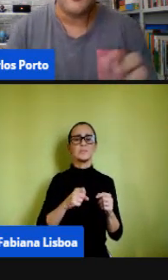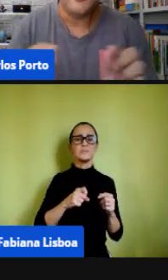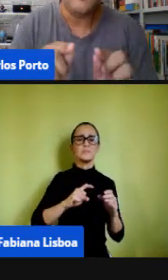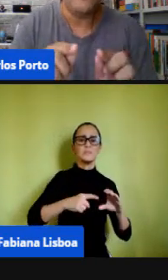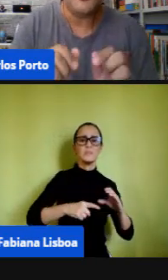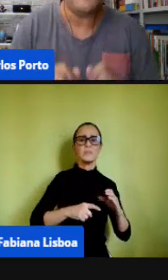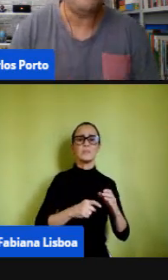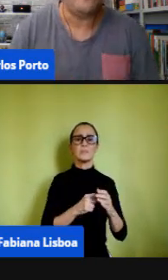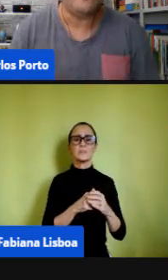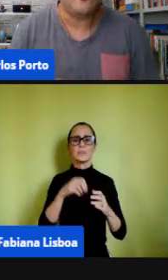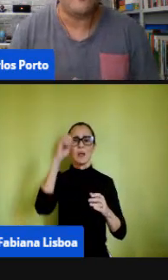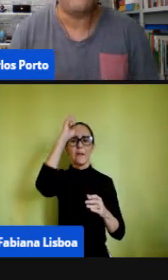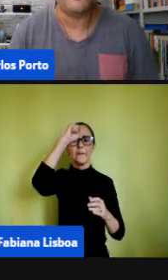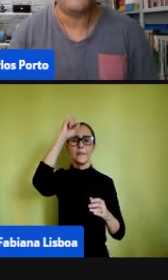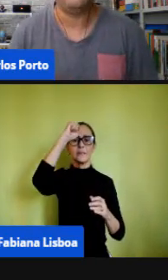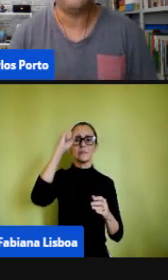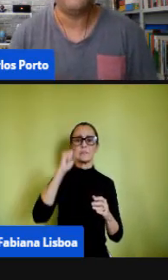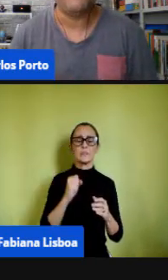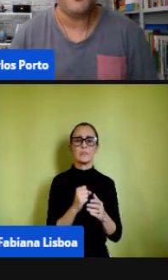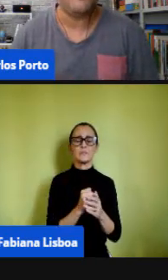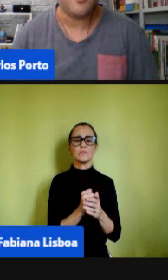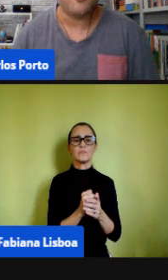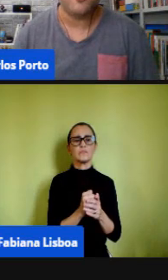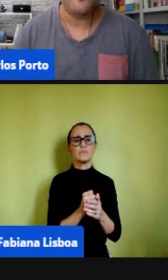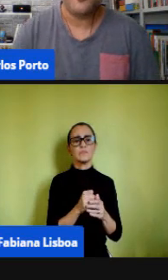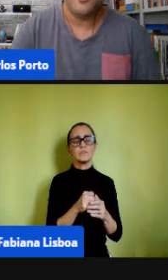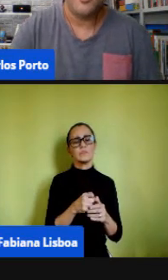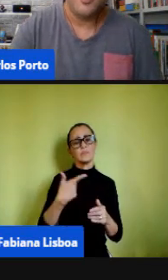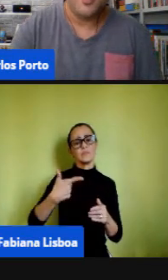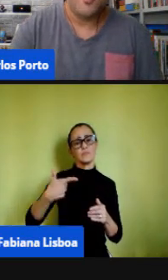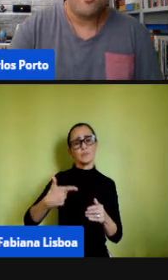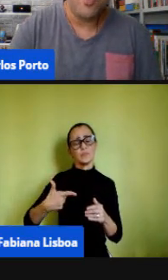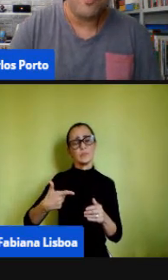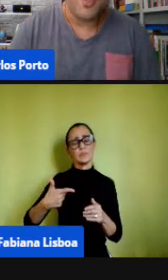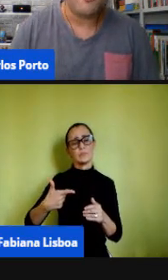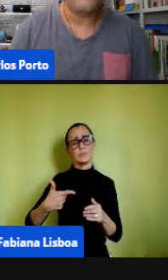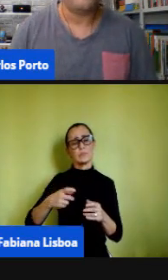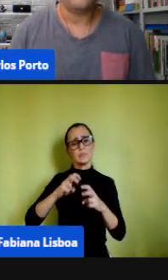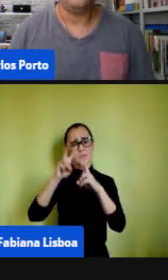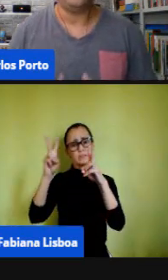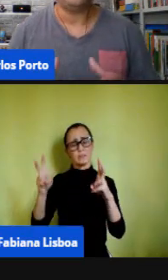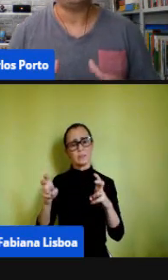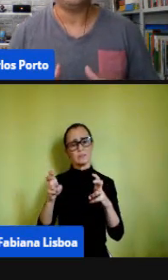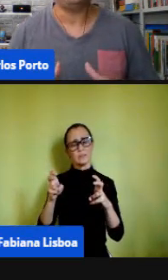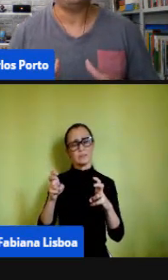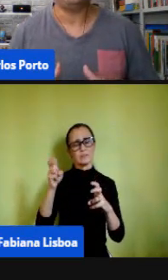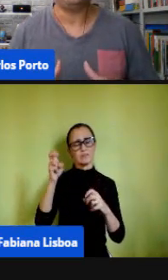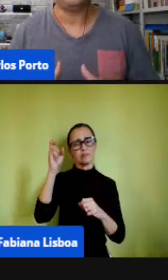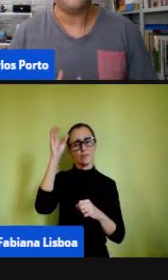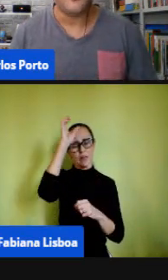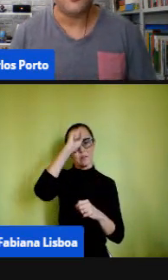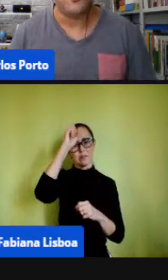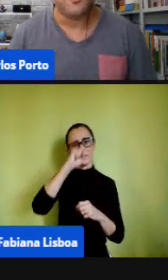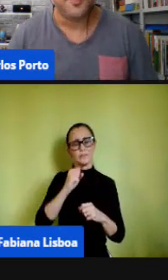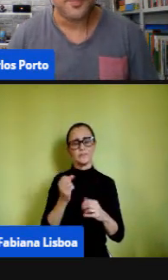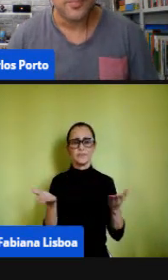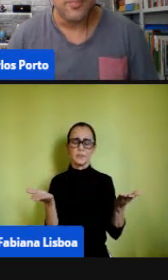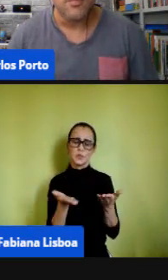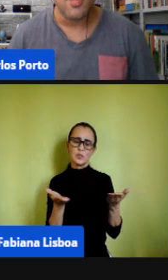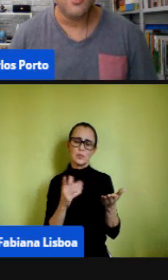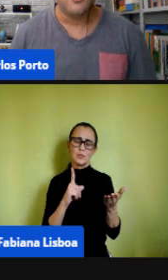proteção, e no item 2, nós falamos sobre a aprendizagem. Muito bem. Então, nós temos hoje um